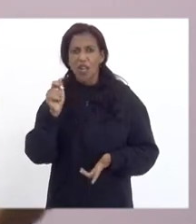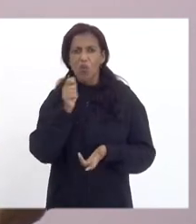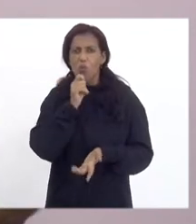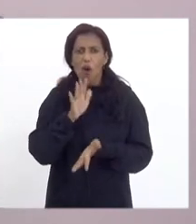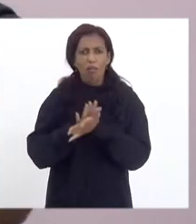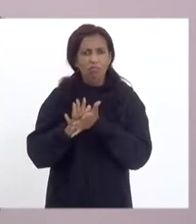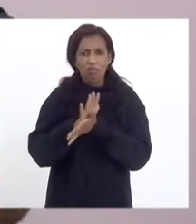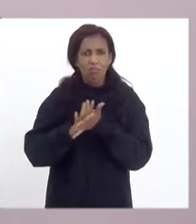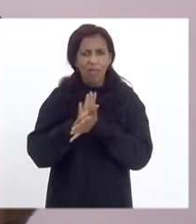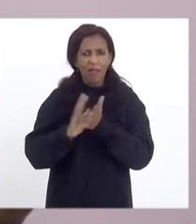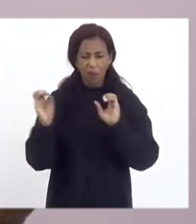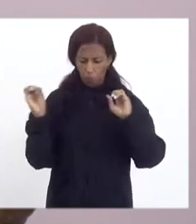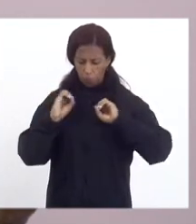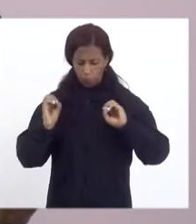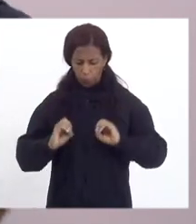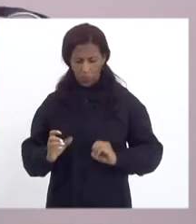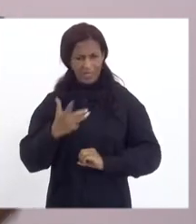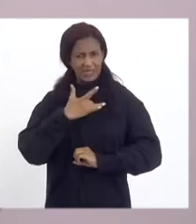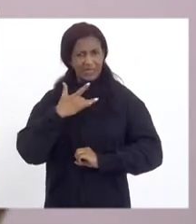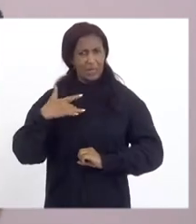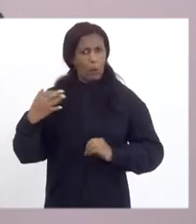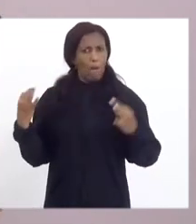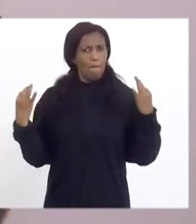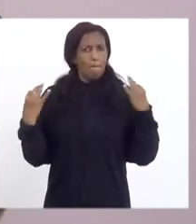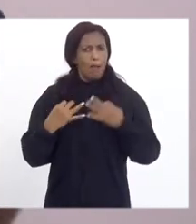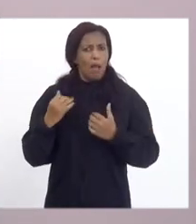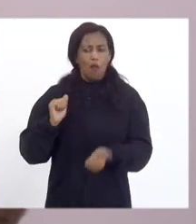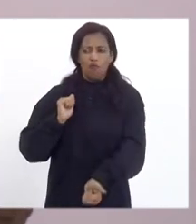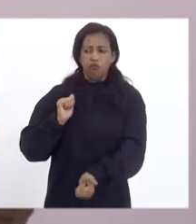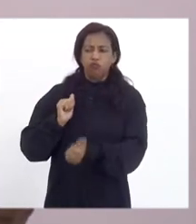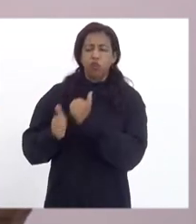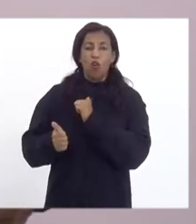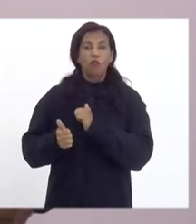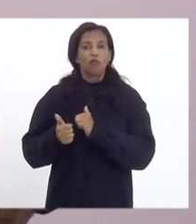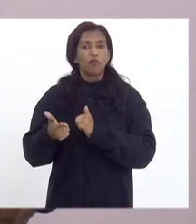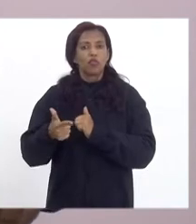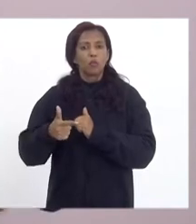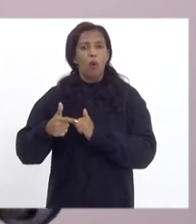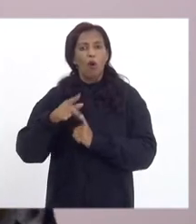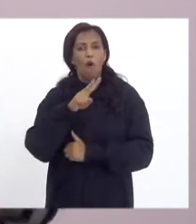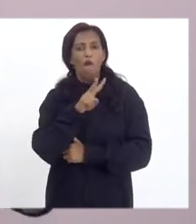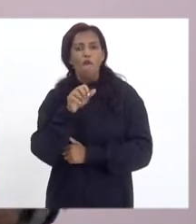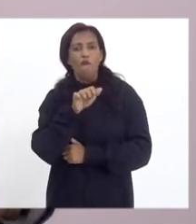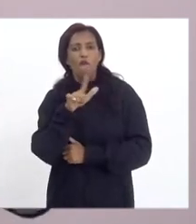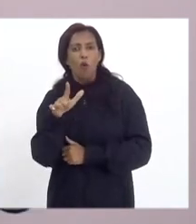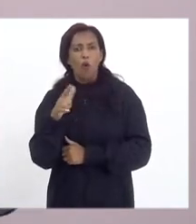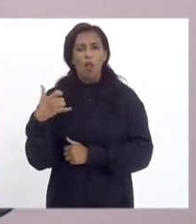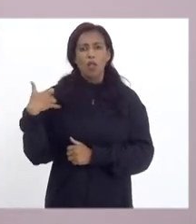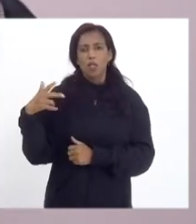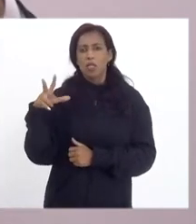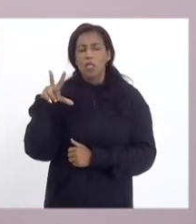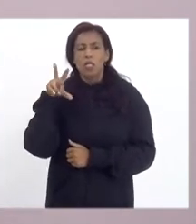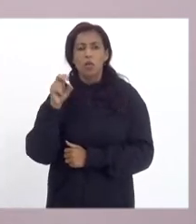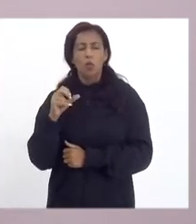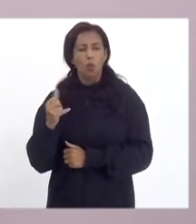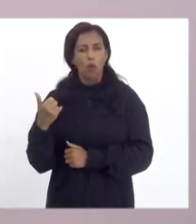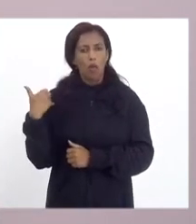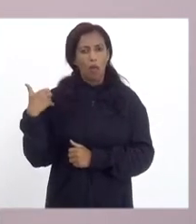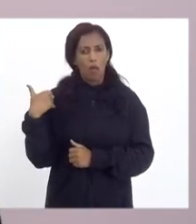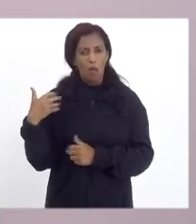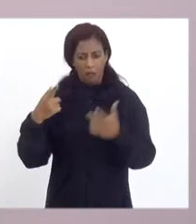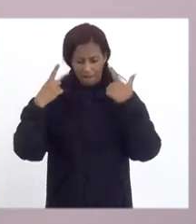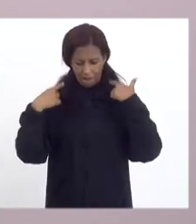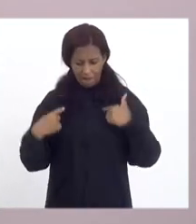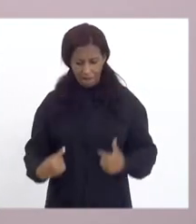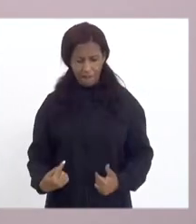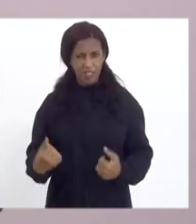comorbidade nenhuma. Gil Viana era jogador de futevôlei, jogador com 50 anos. O físico